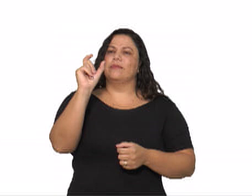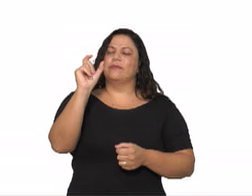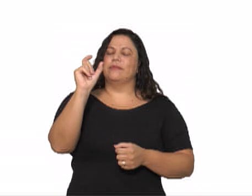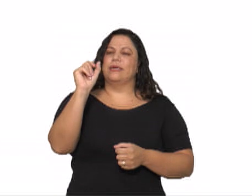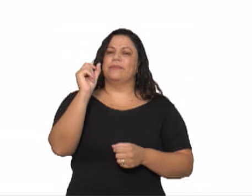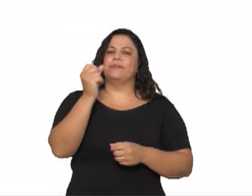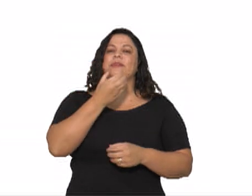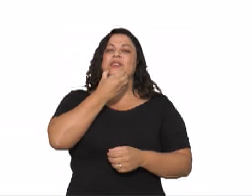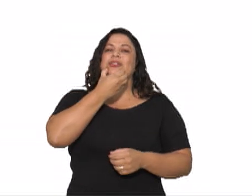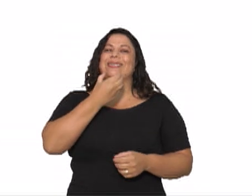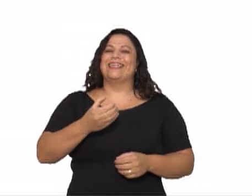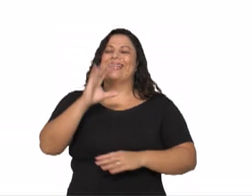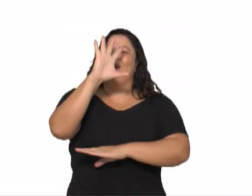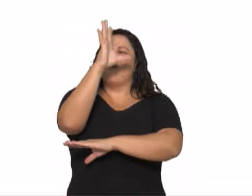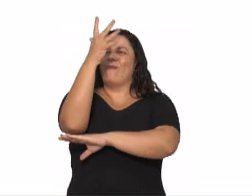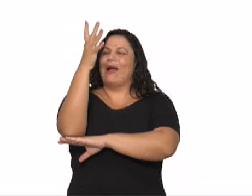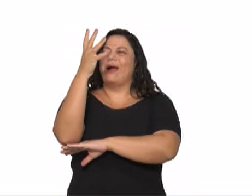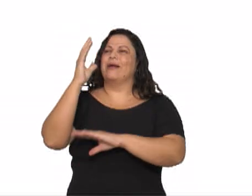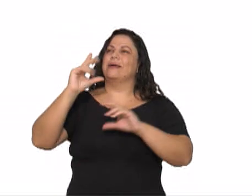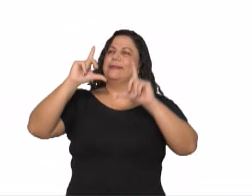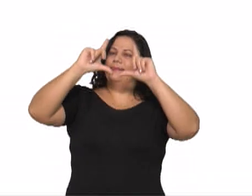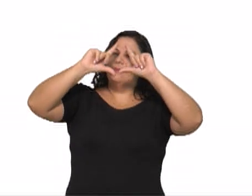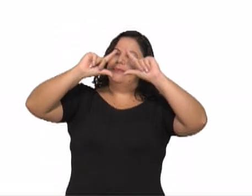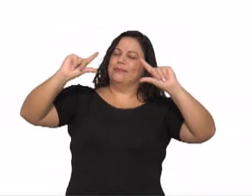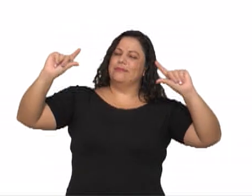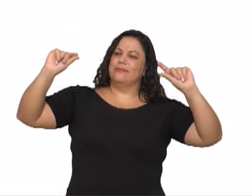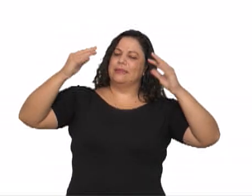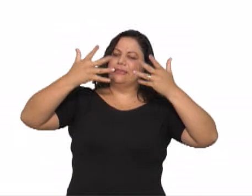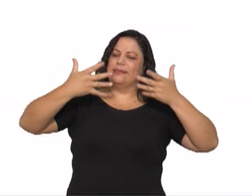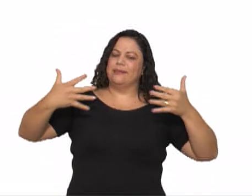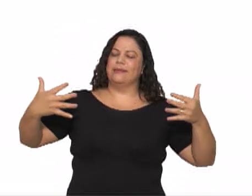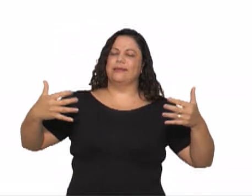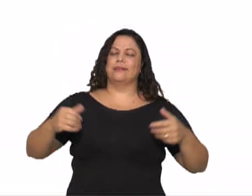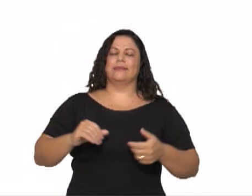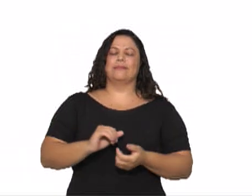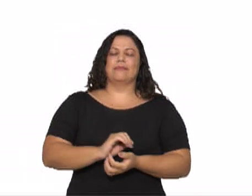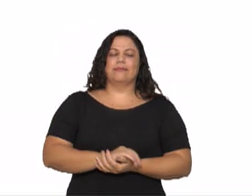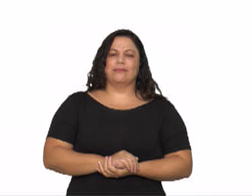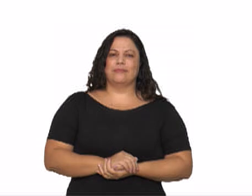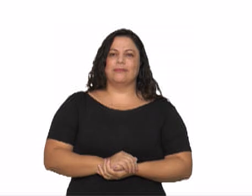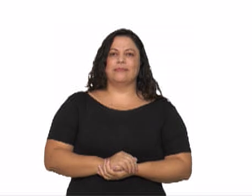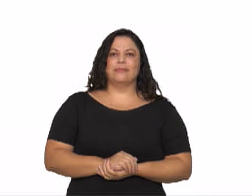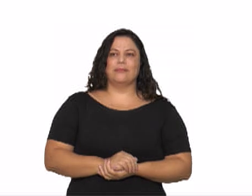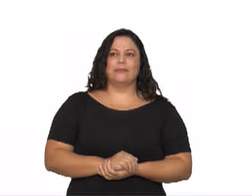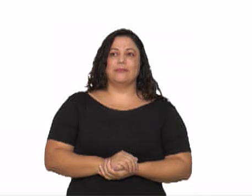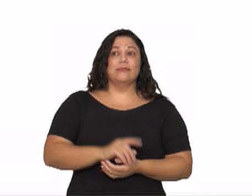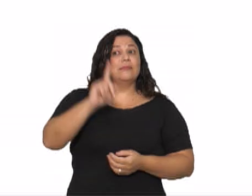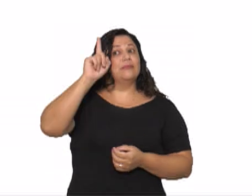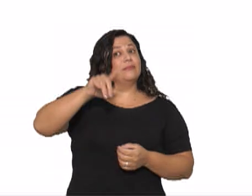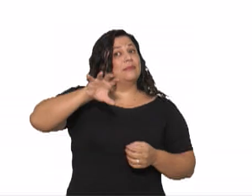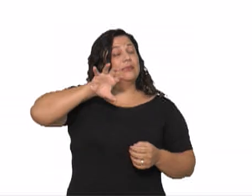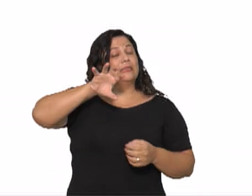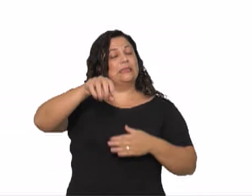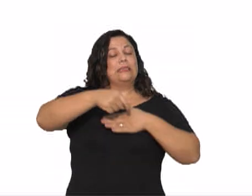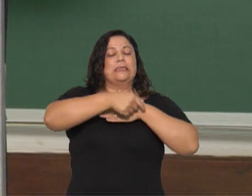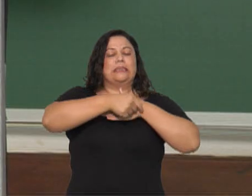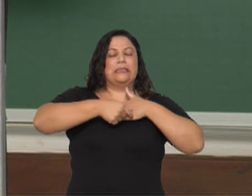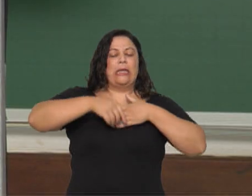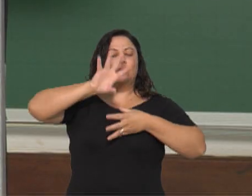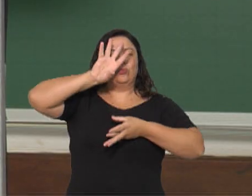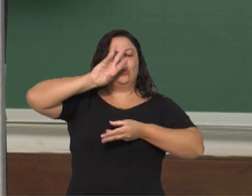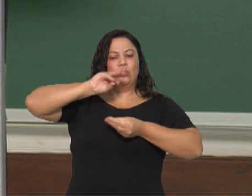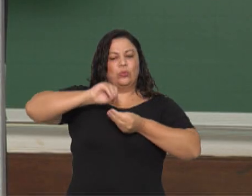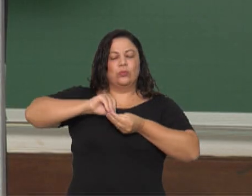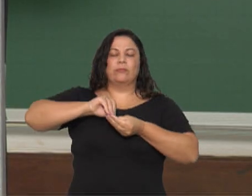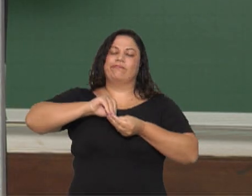mis livros preferidos. Feliz Navidad, mis lectores, los poetas estão vivos. É assim que a autora, então, encerra o